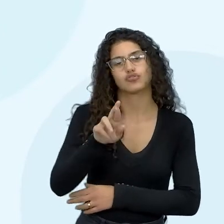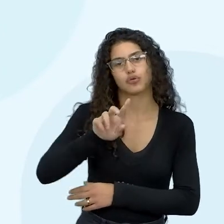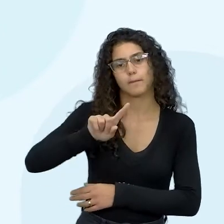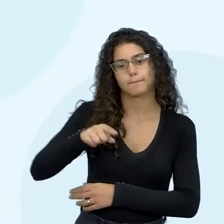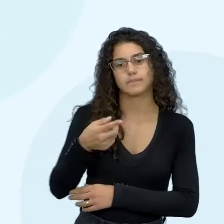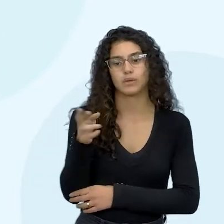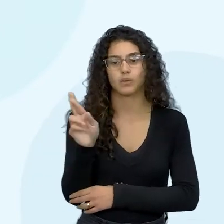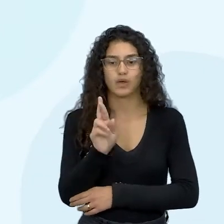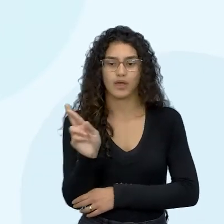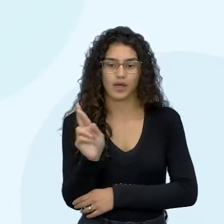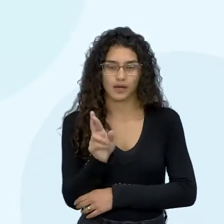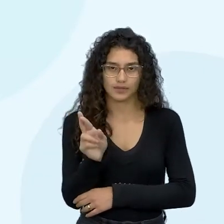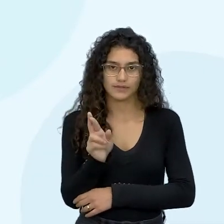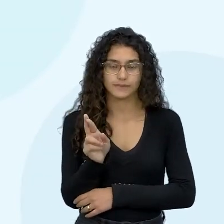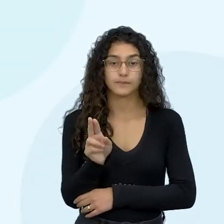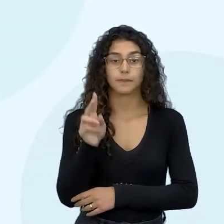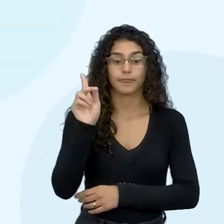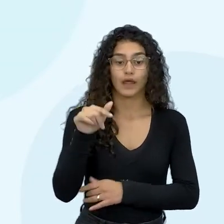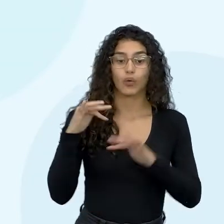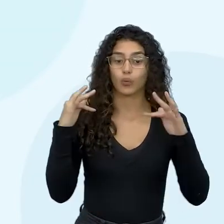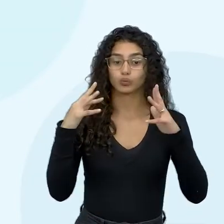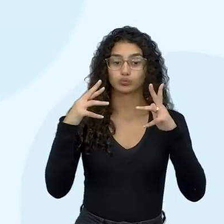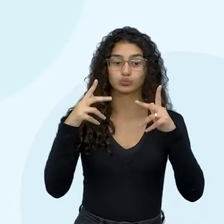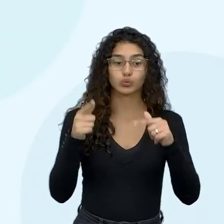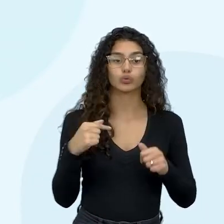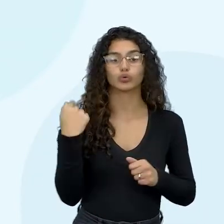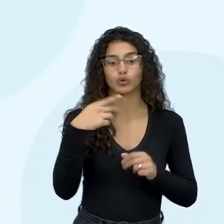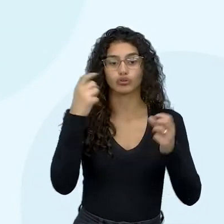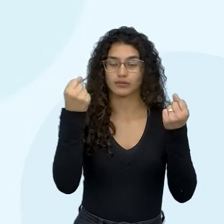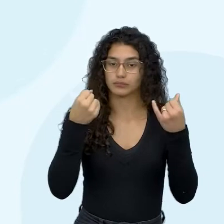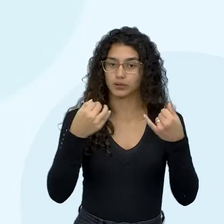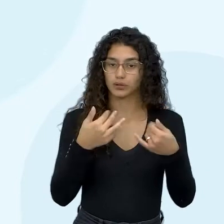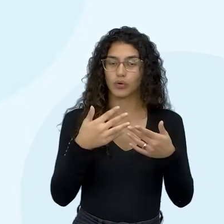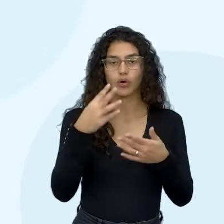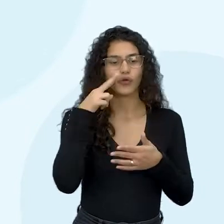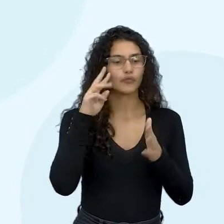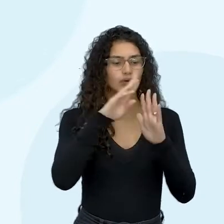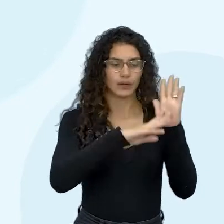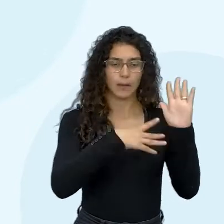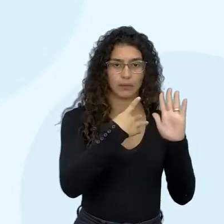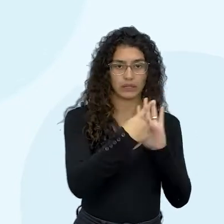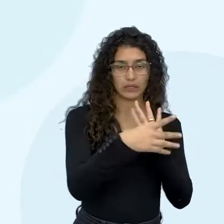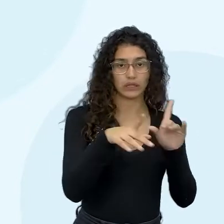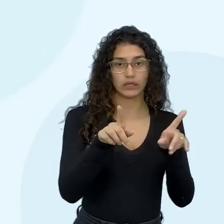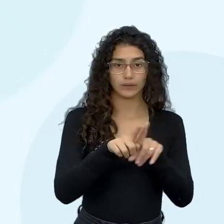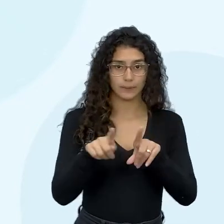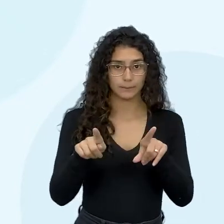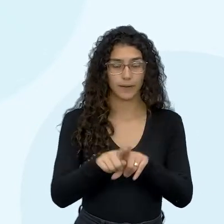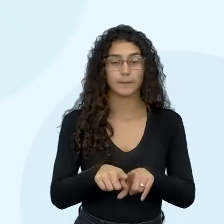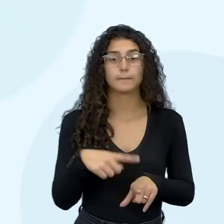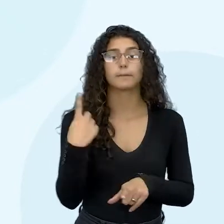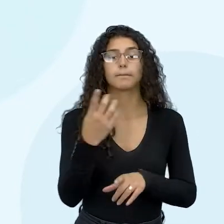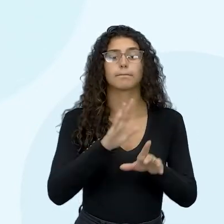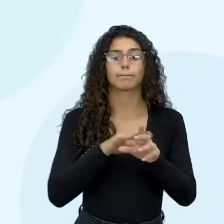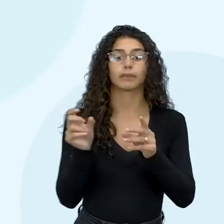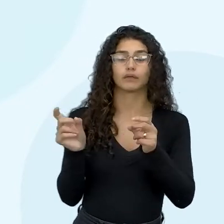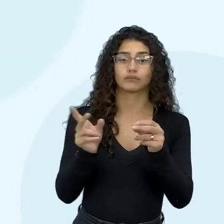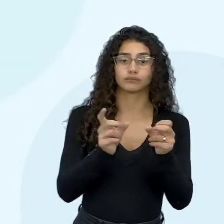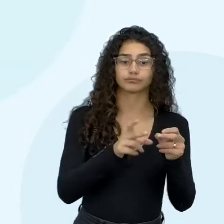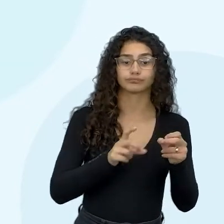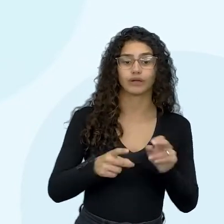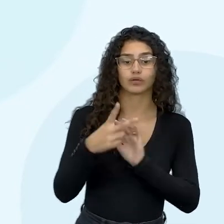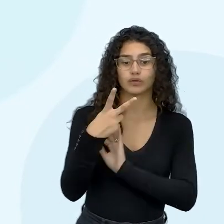reais, teoricamente, é com tudo aquilo lá que a gente viu na planilha de custos. E a gente estaria vendendo